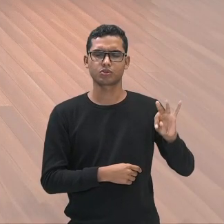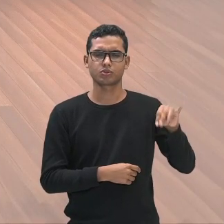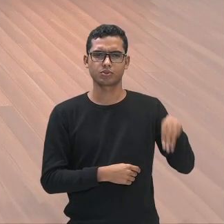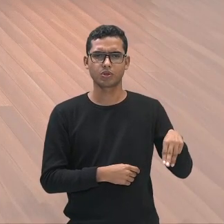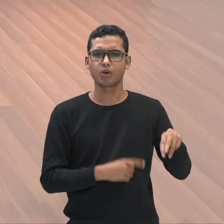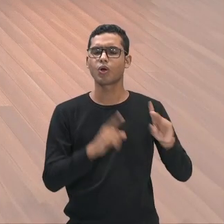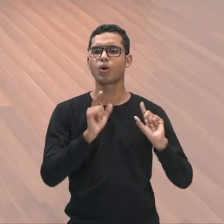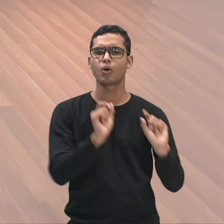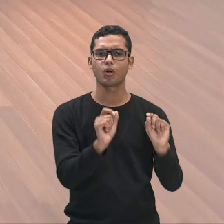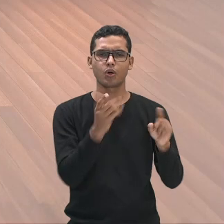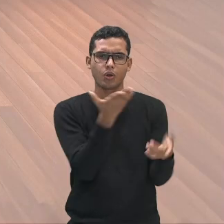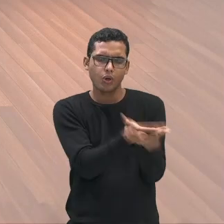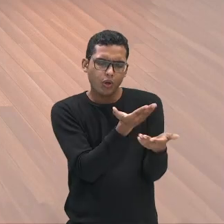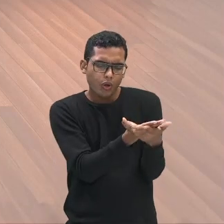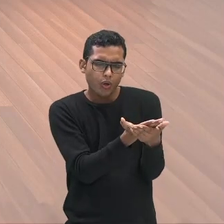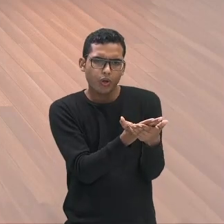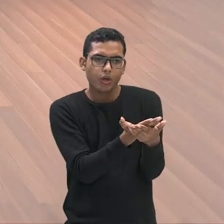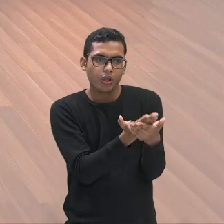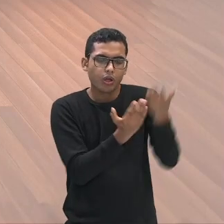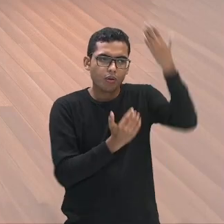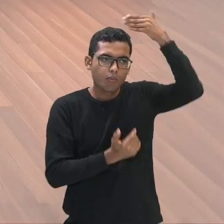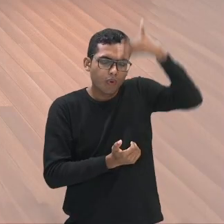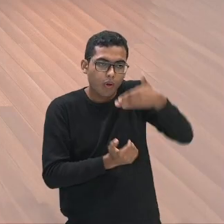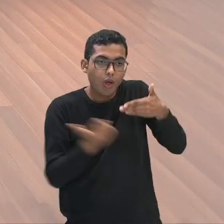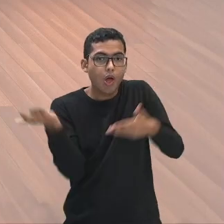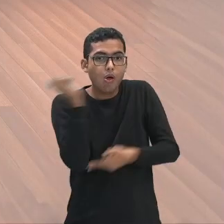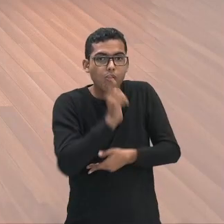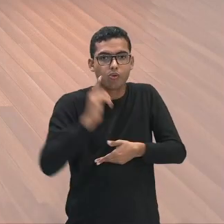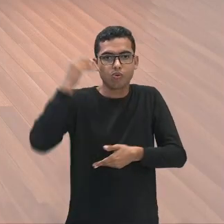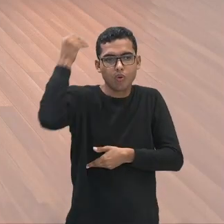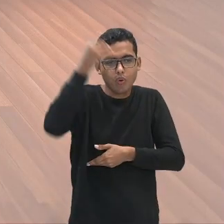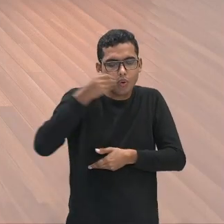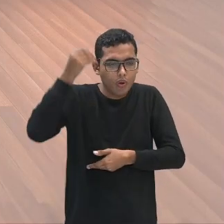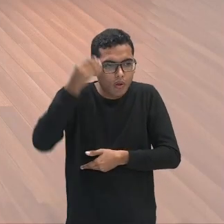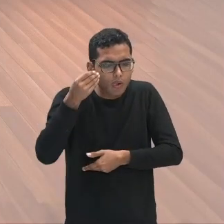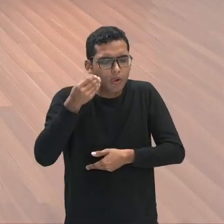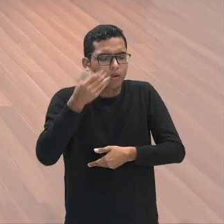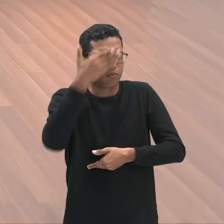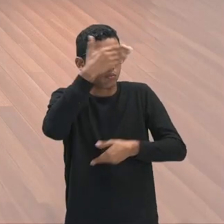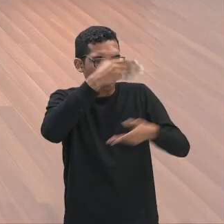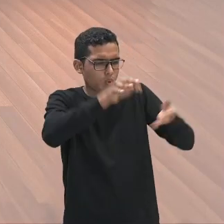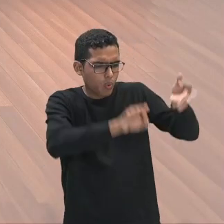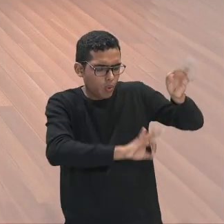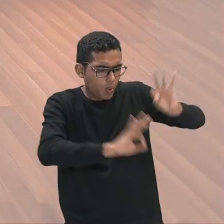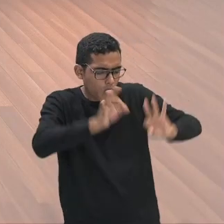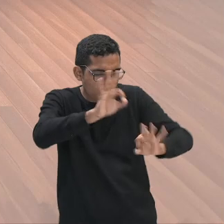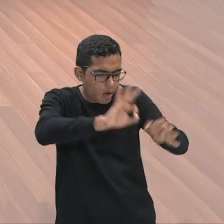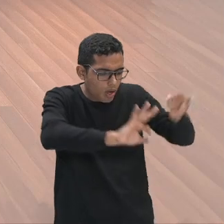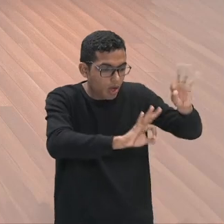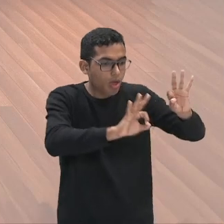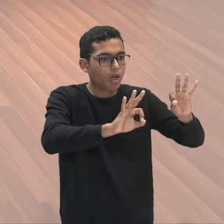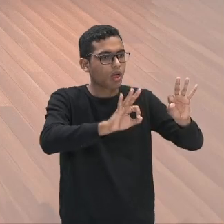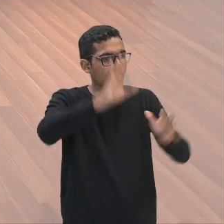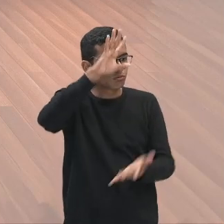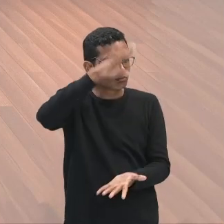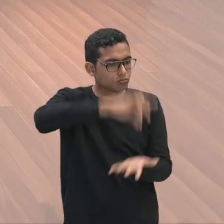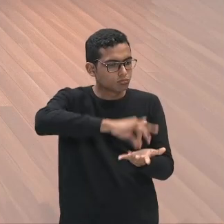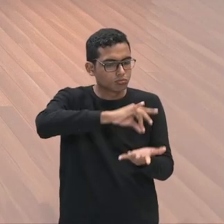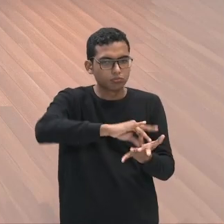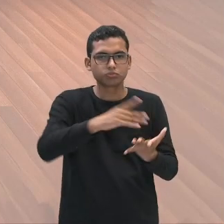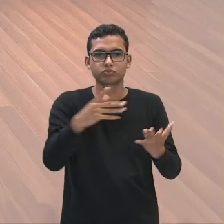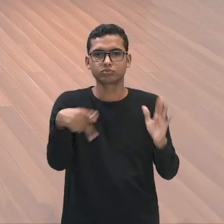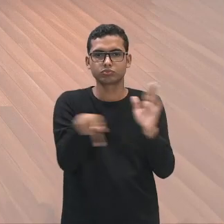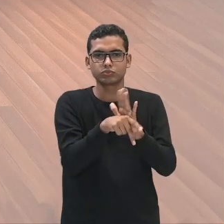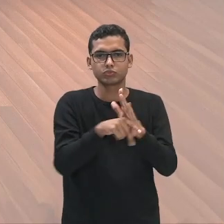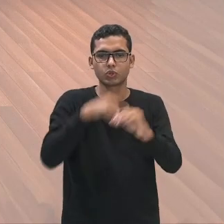é que ele comprovou, ele usou o experimento para fazer as comprovações que realmente o átomo era indivisível,